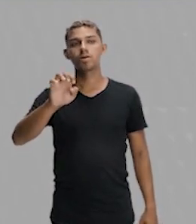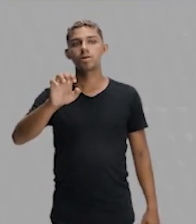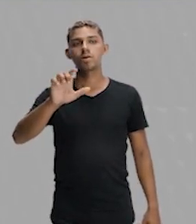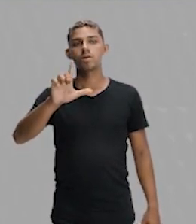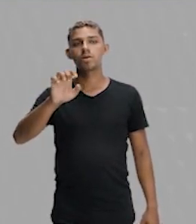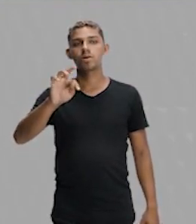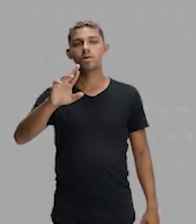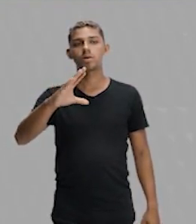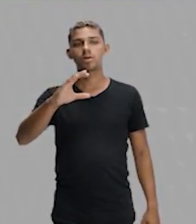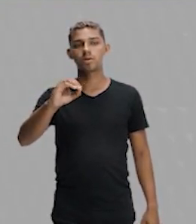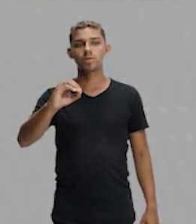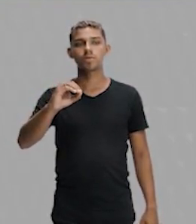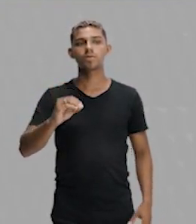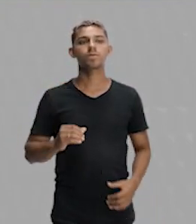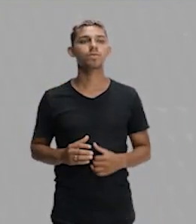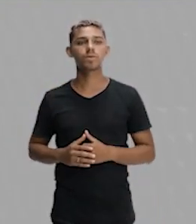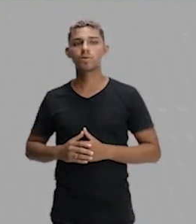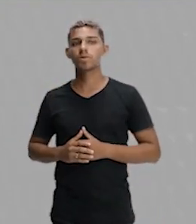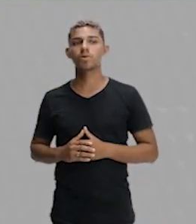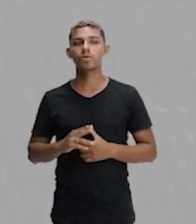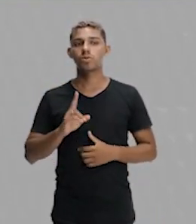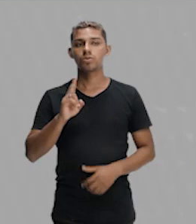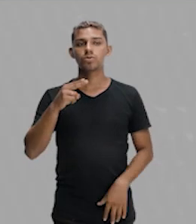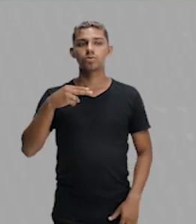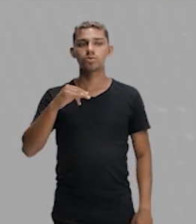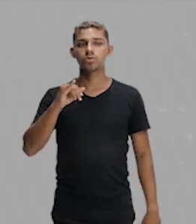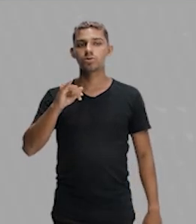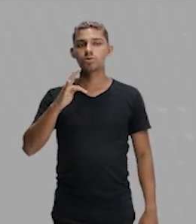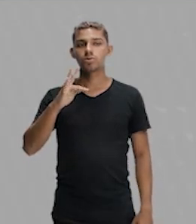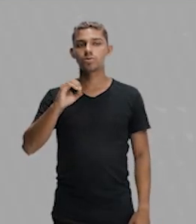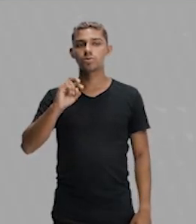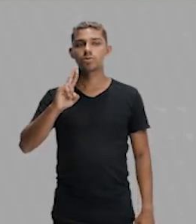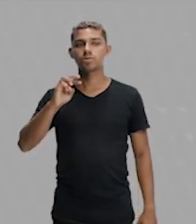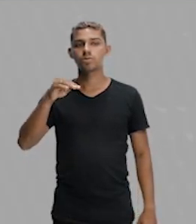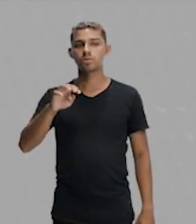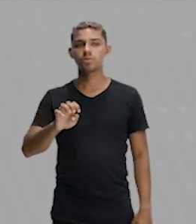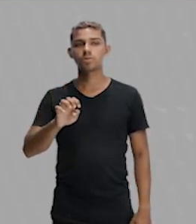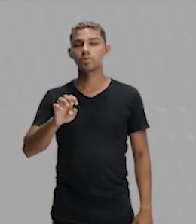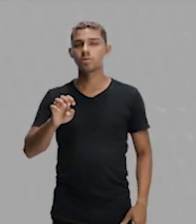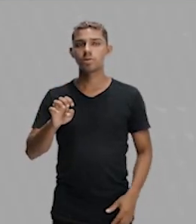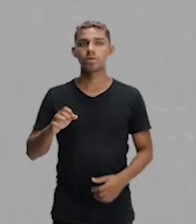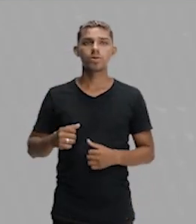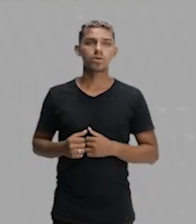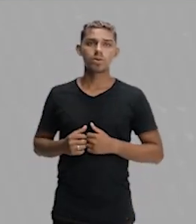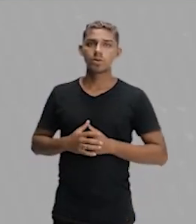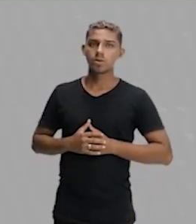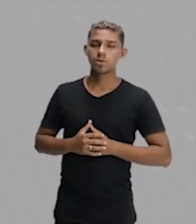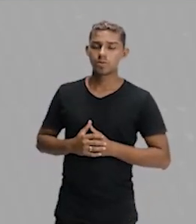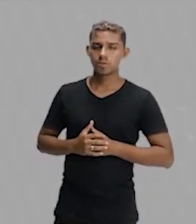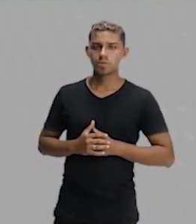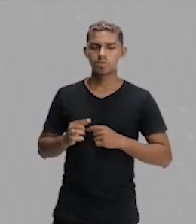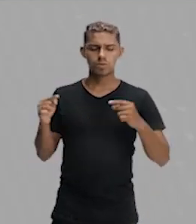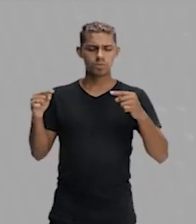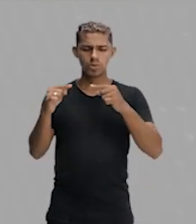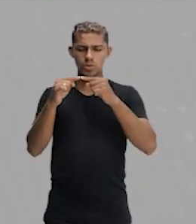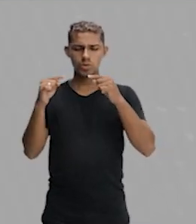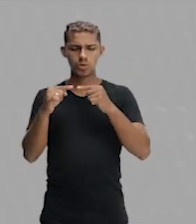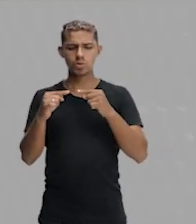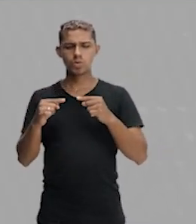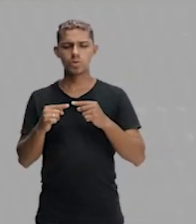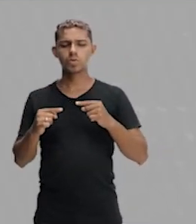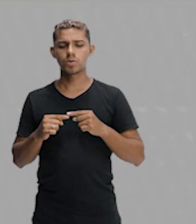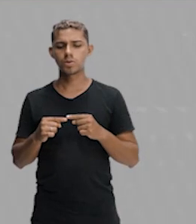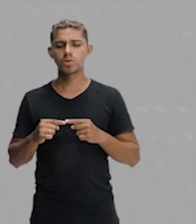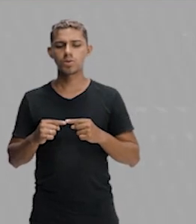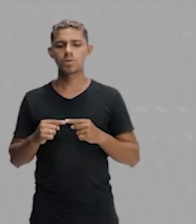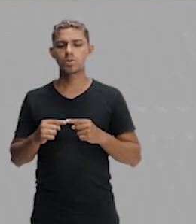um campo elétrico uniforme. Ok? Então, qualquer valor, qualquer ponto que eu pegar aqui entre essas linhas vai ter